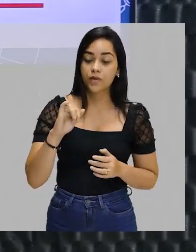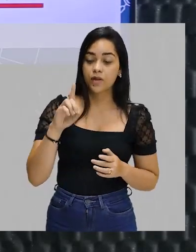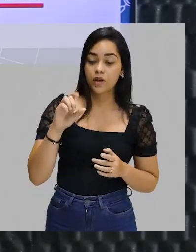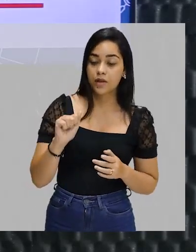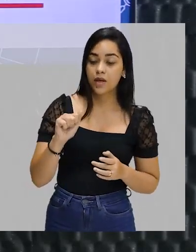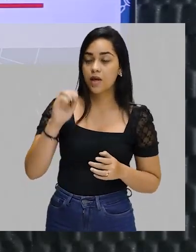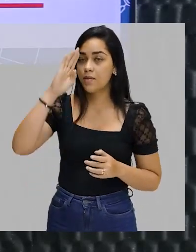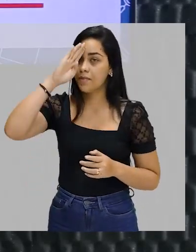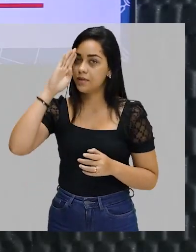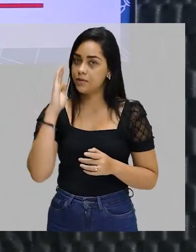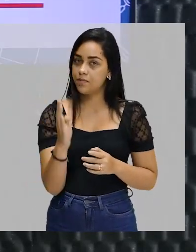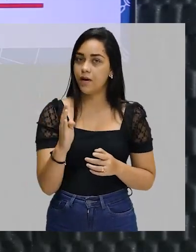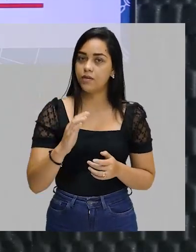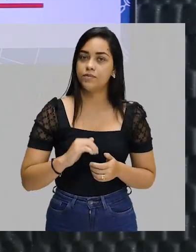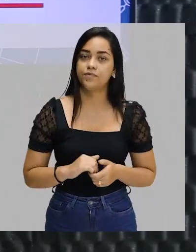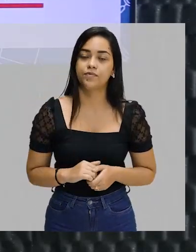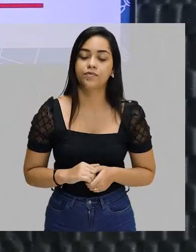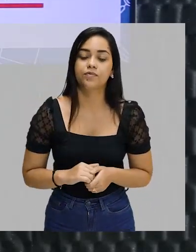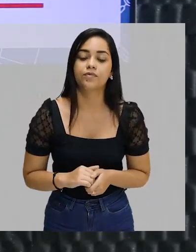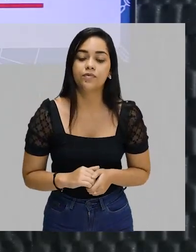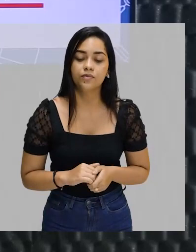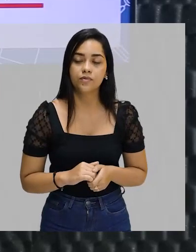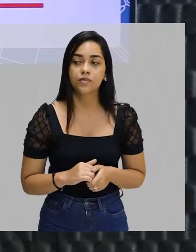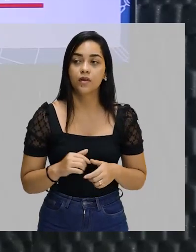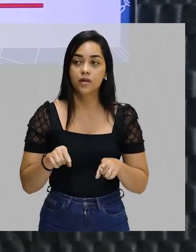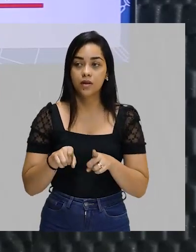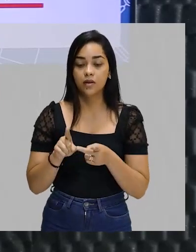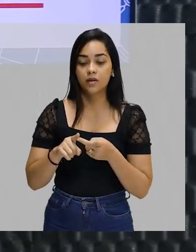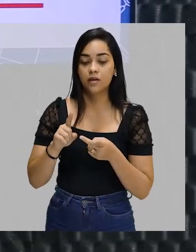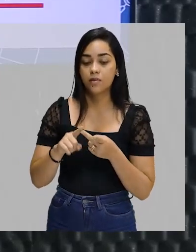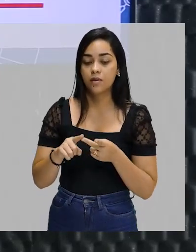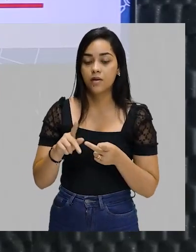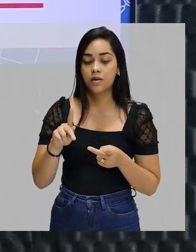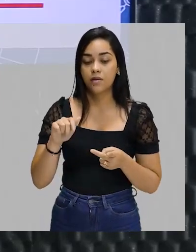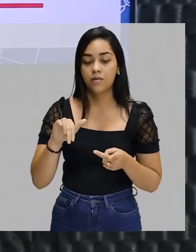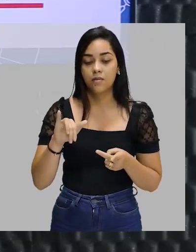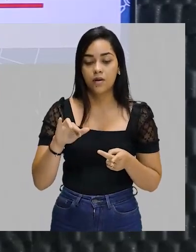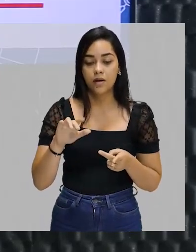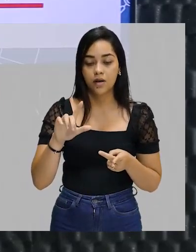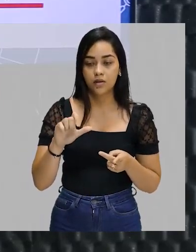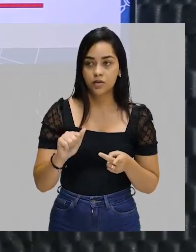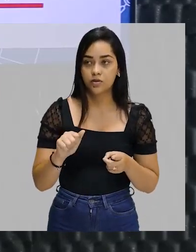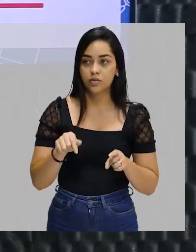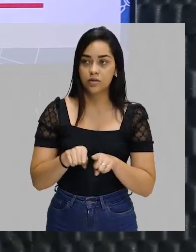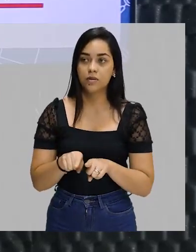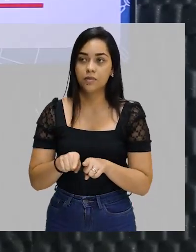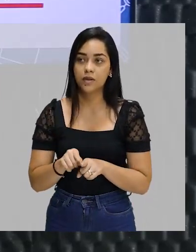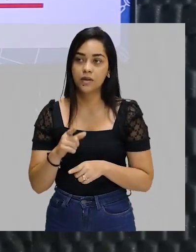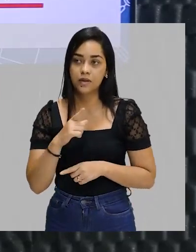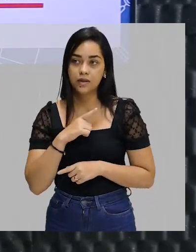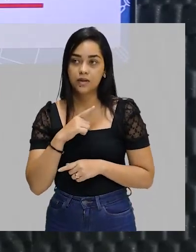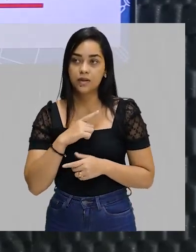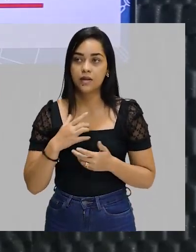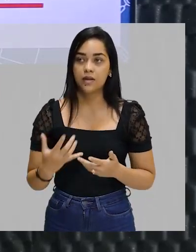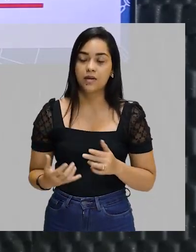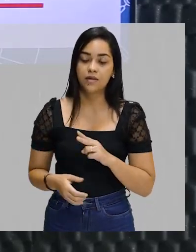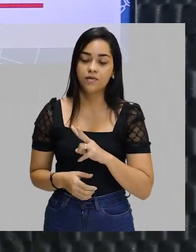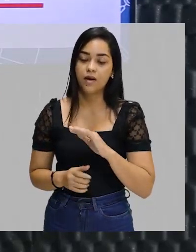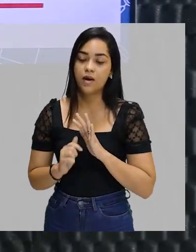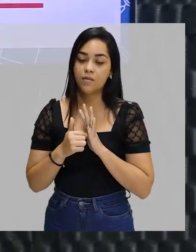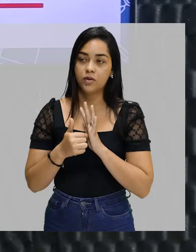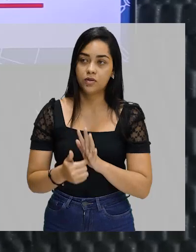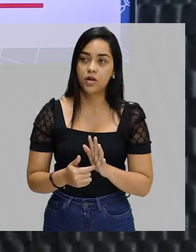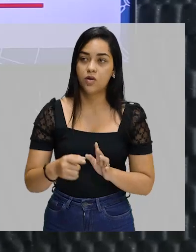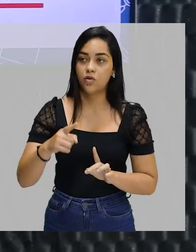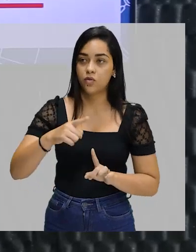cadeia principal, certo? Vamos ter uma partícula intermediária, um intermediário, que vai indicar